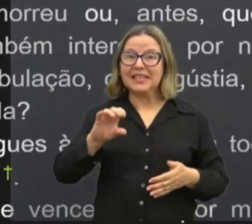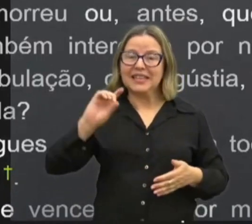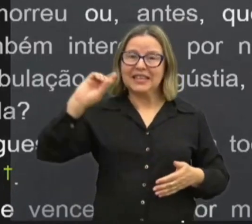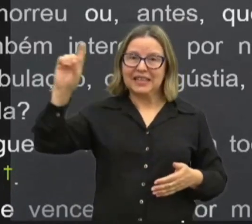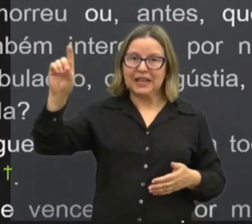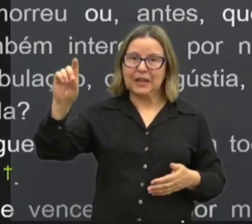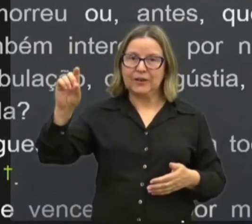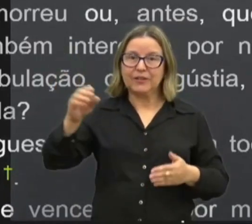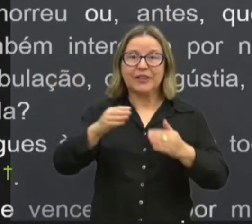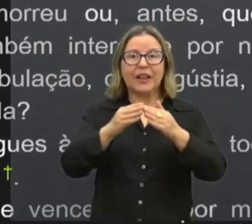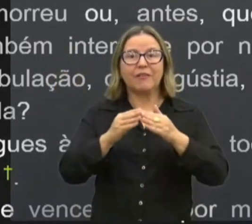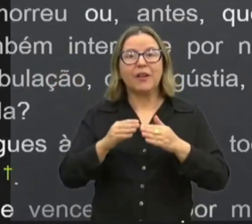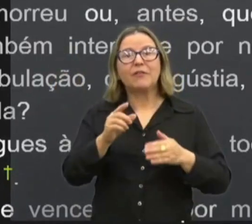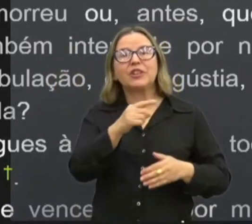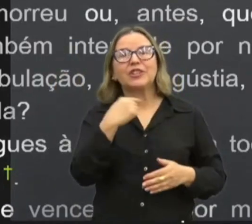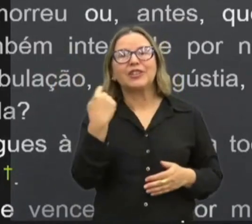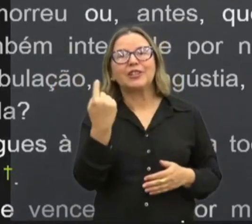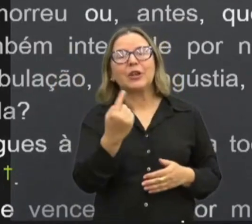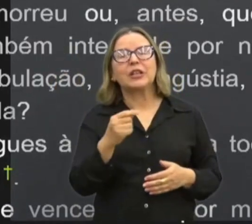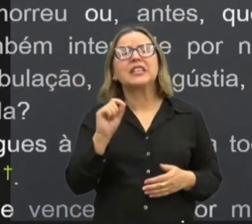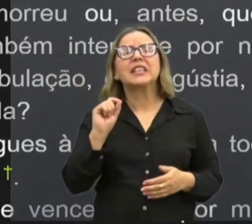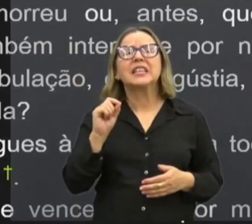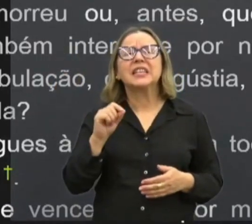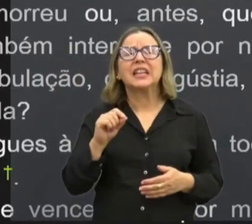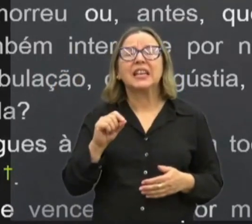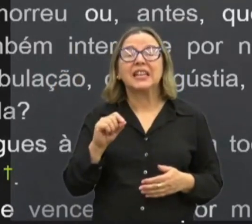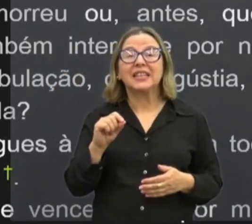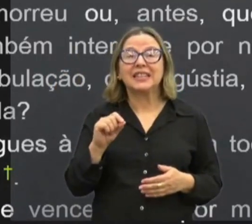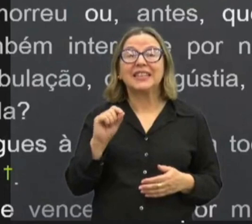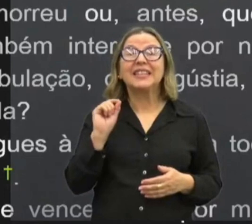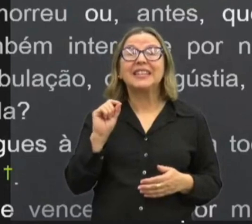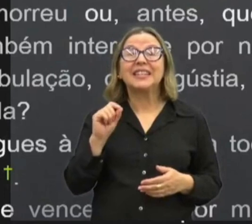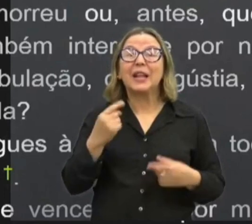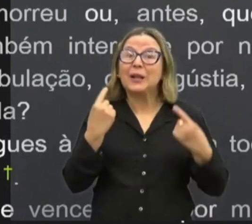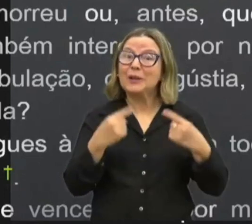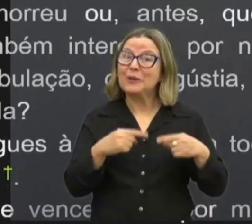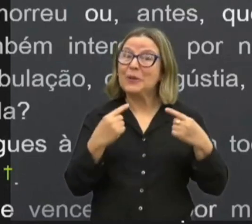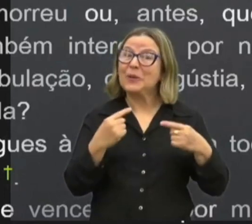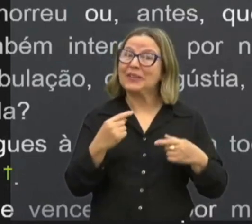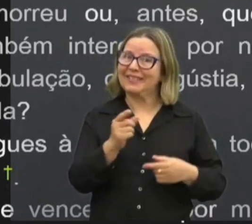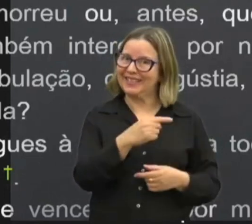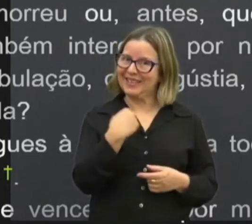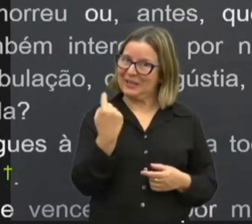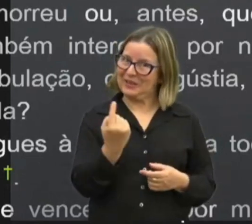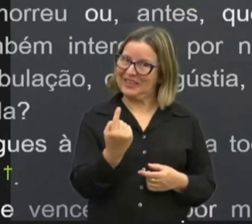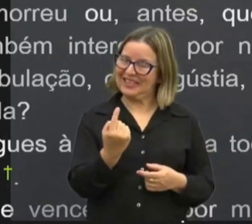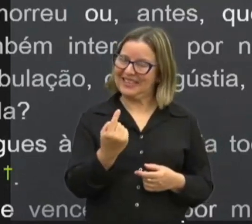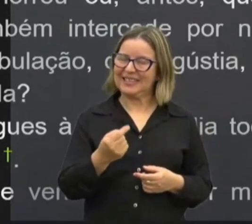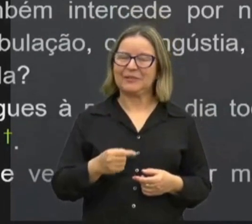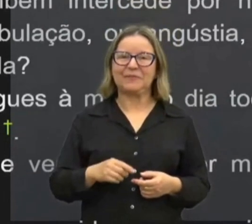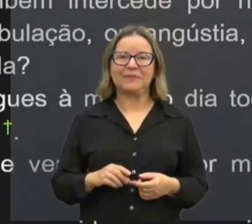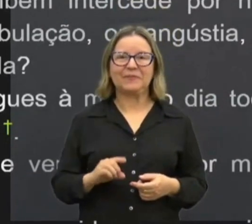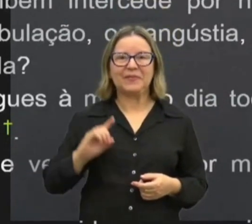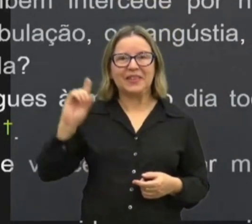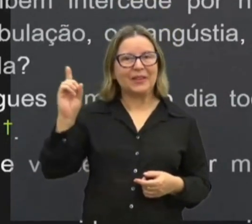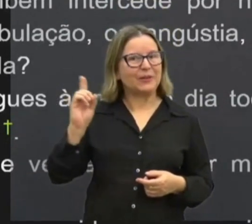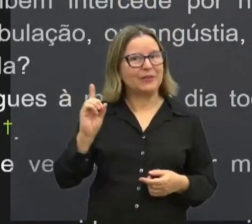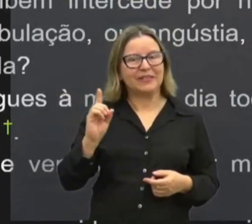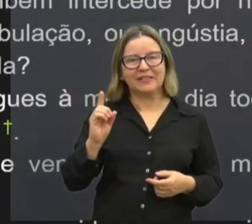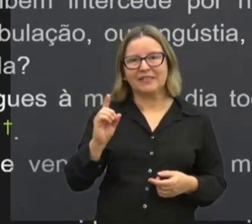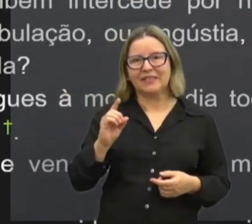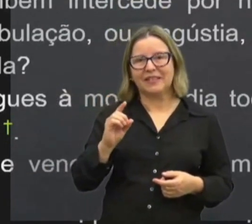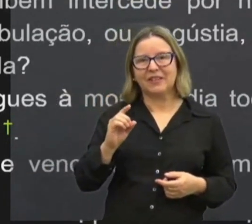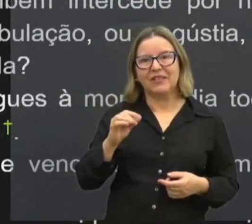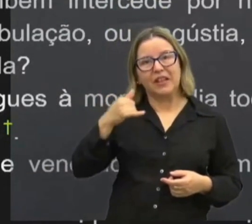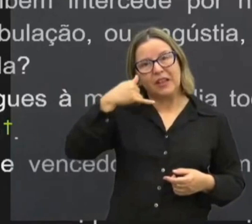é por nós, quem será contra nós? Aquele que não poupou o